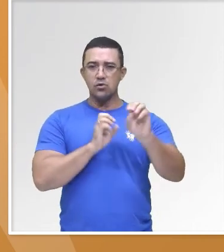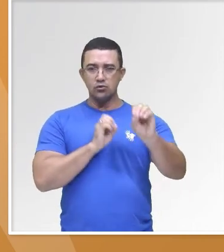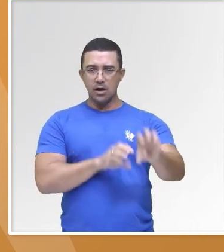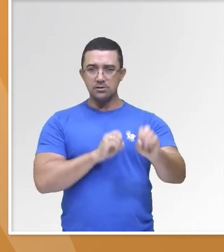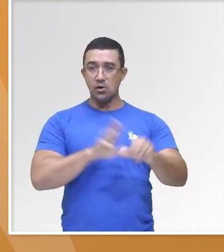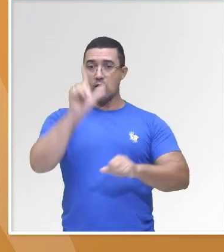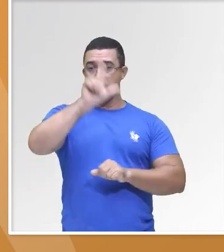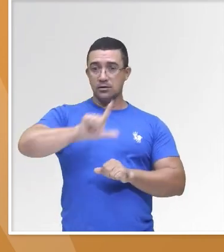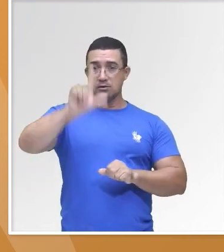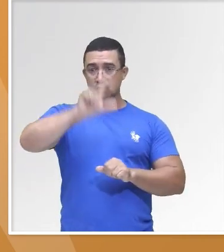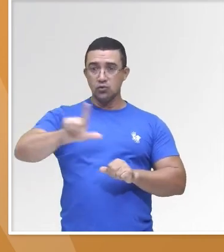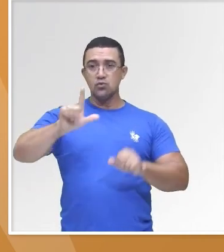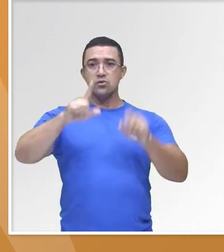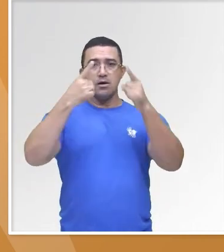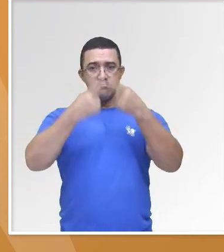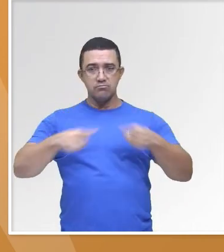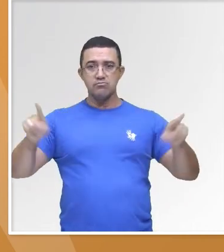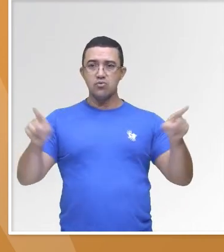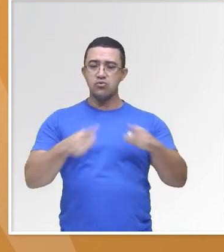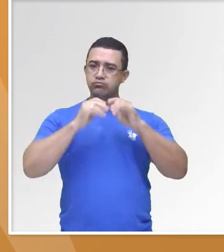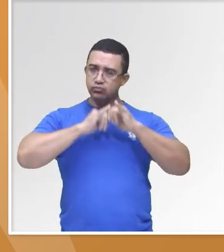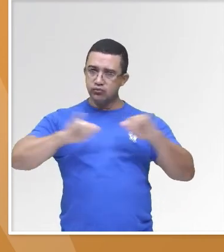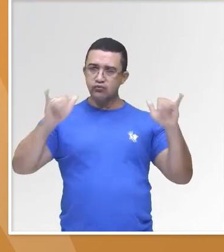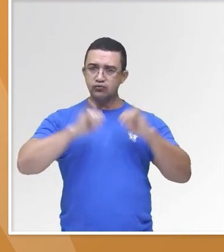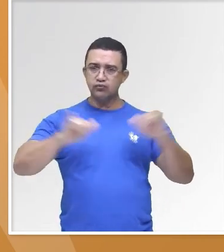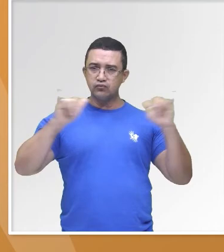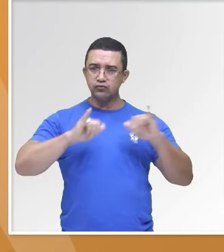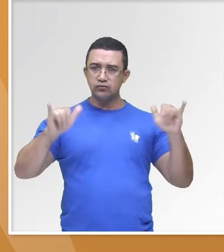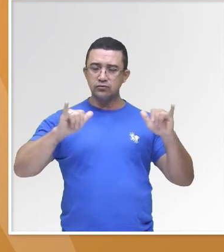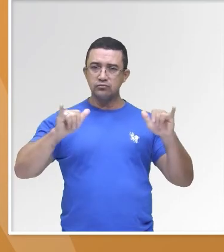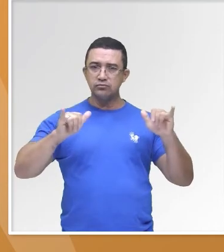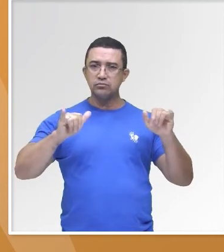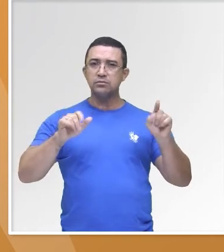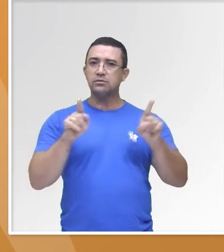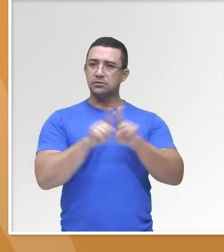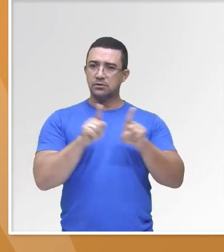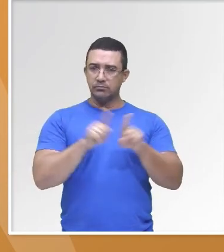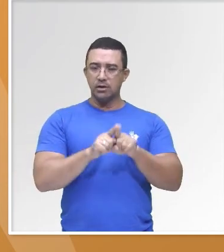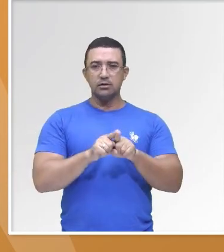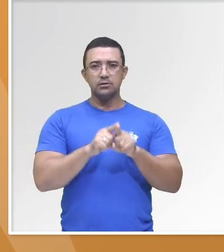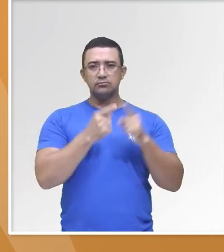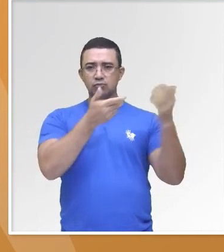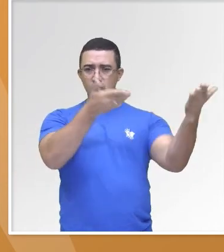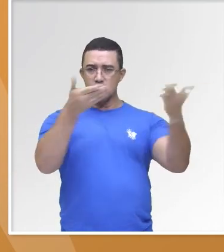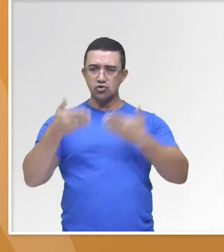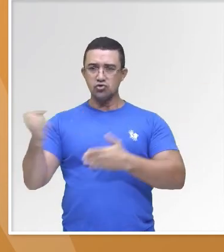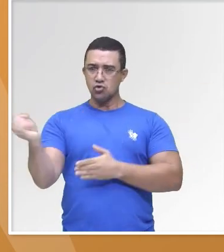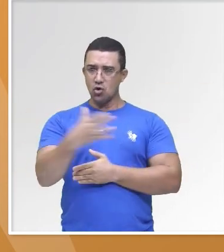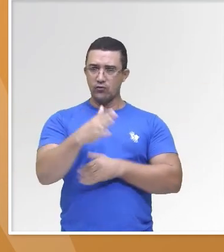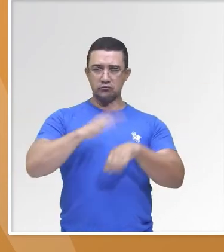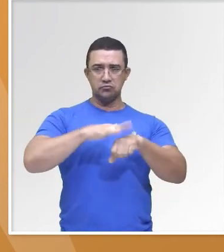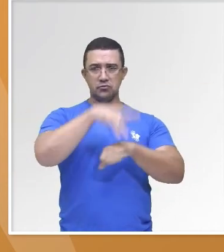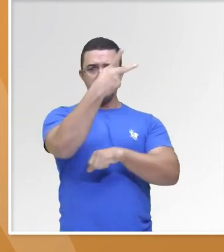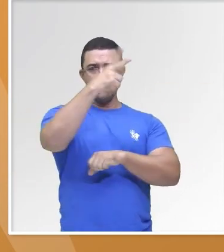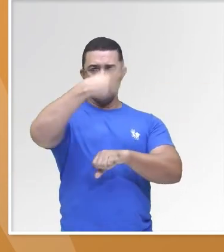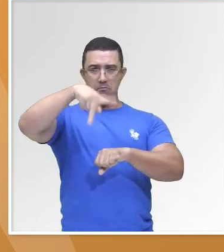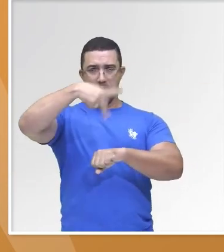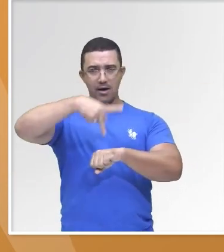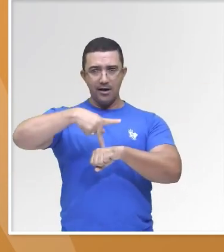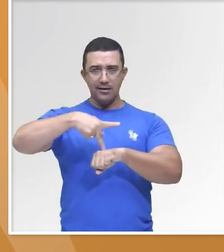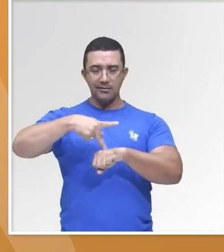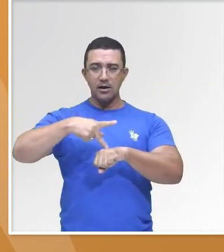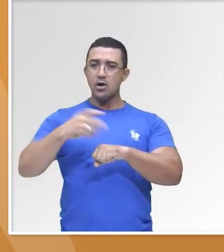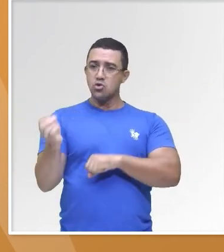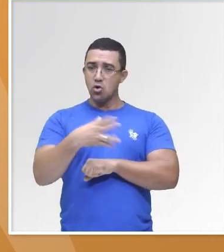literatura, a música, a divulgação. E ele trouxe uma modernização ao seu país, essa modernização